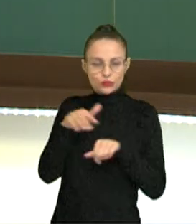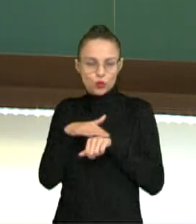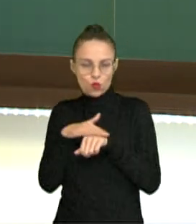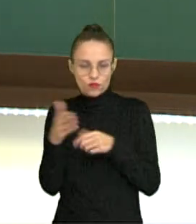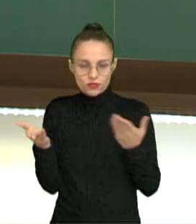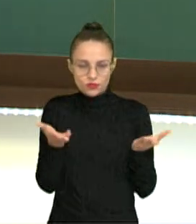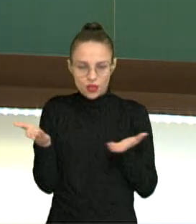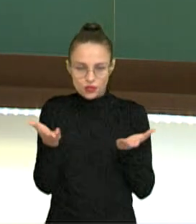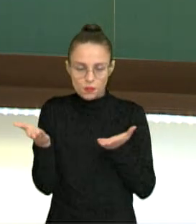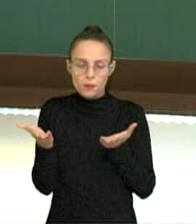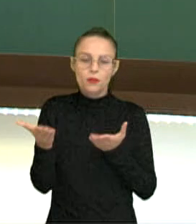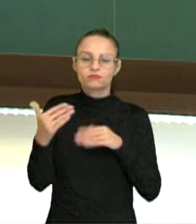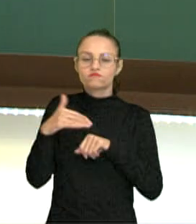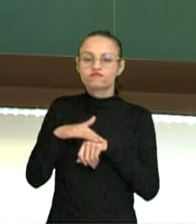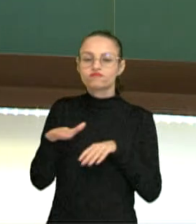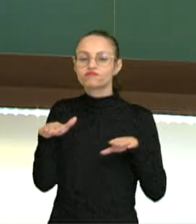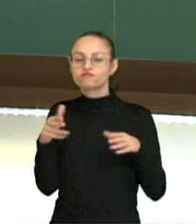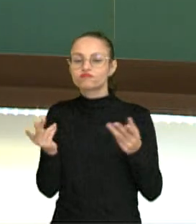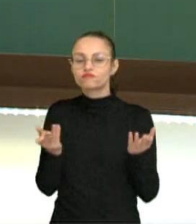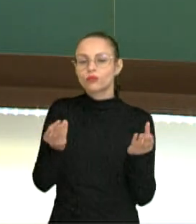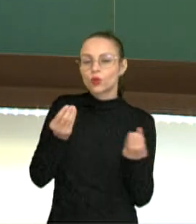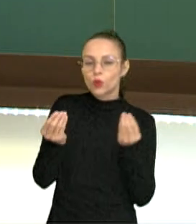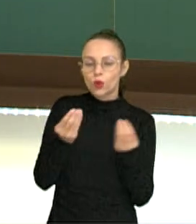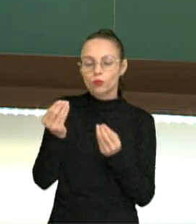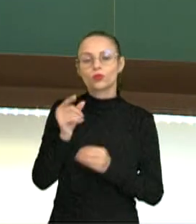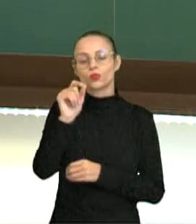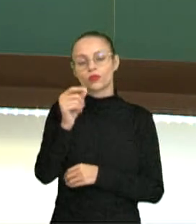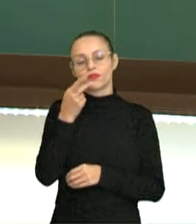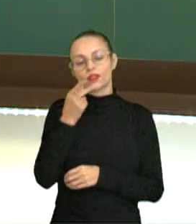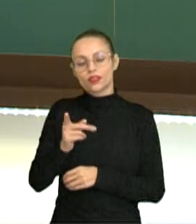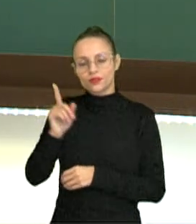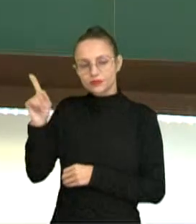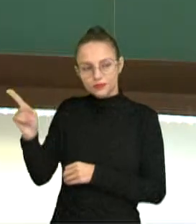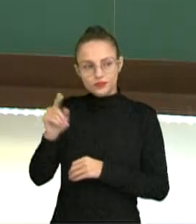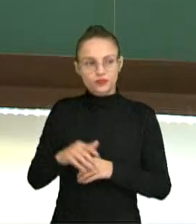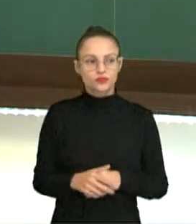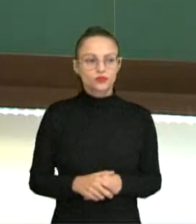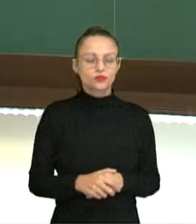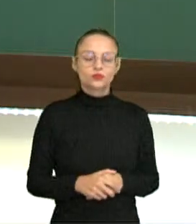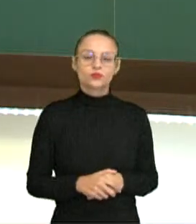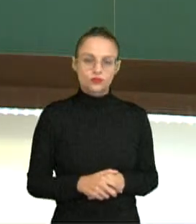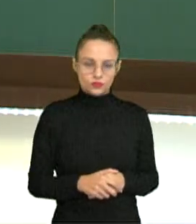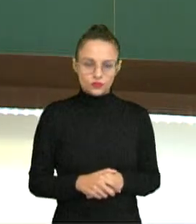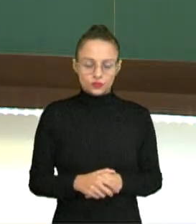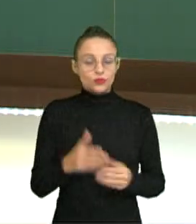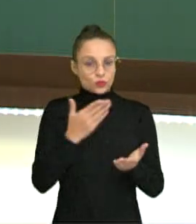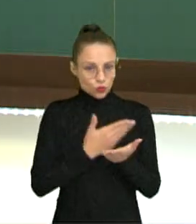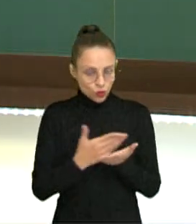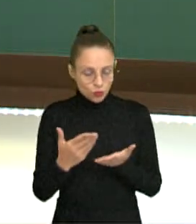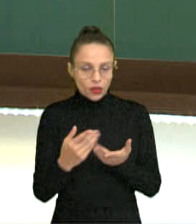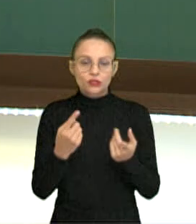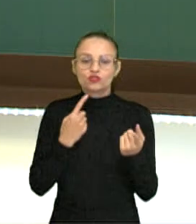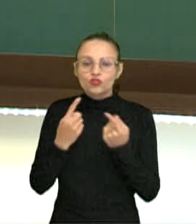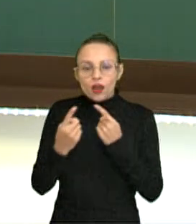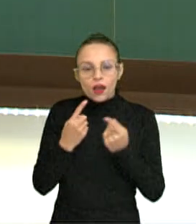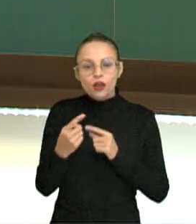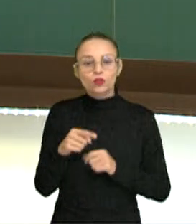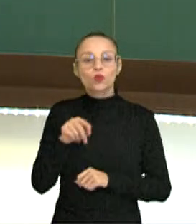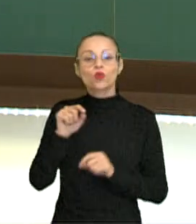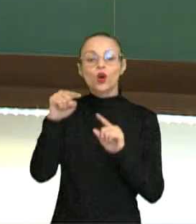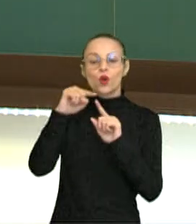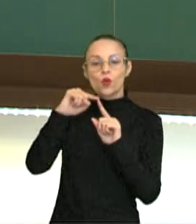tela para você retomar o diálogo. Ó. O que dizia aqui? Começa o diálogo que ele vai